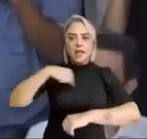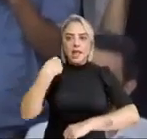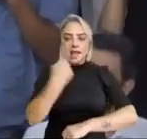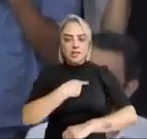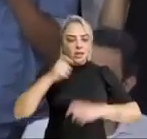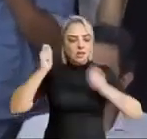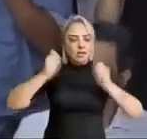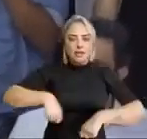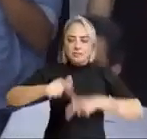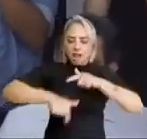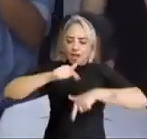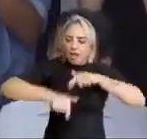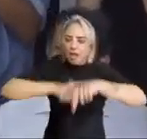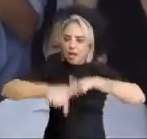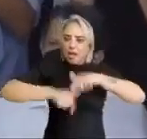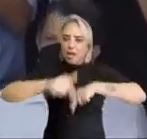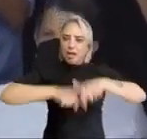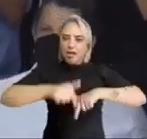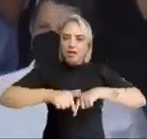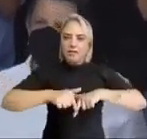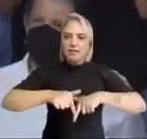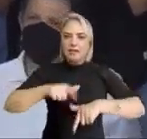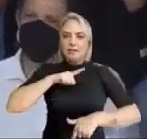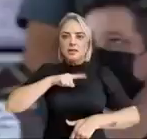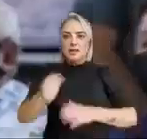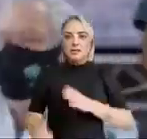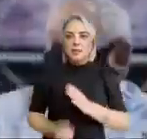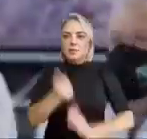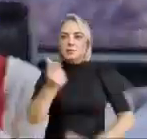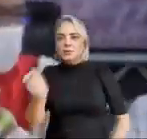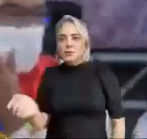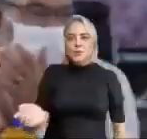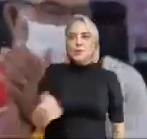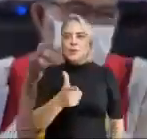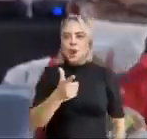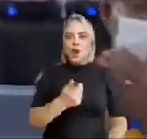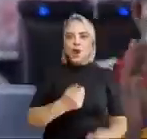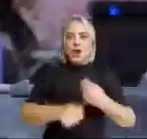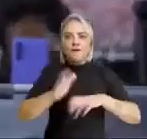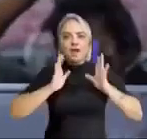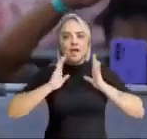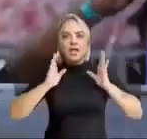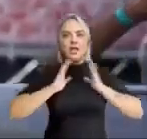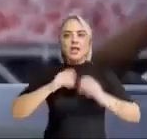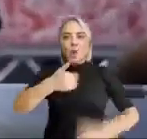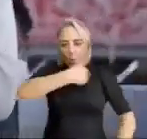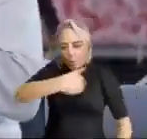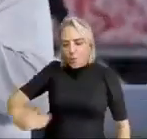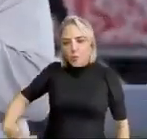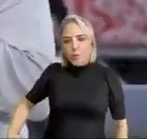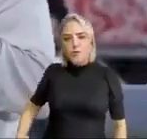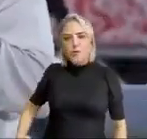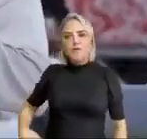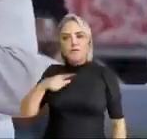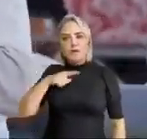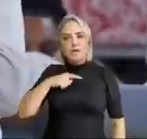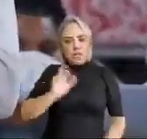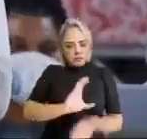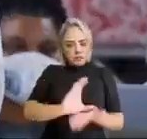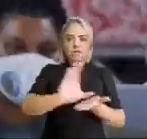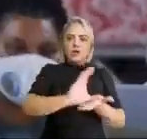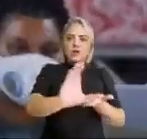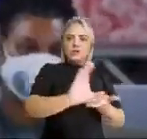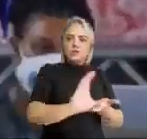de trabalhar, de gerar e produzir nova riqueza. E para isso o Estado tem que ser o indutor do investimento.